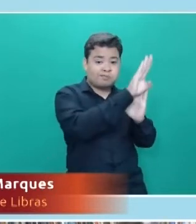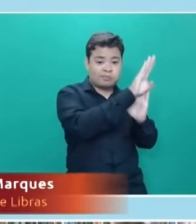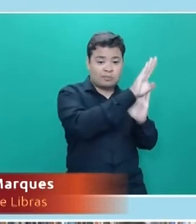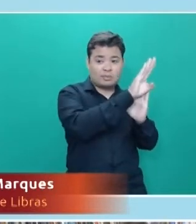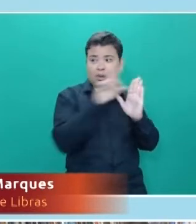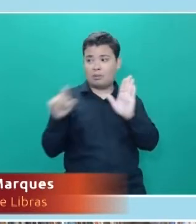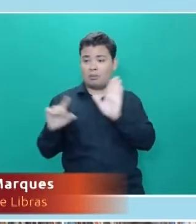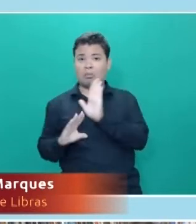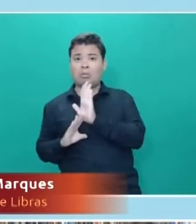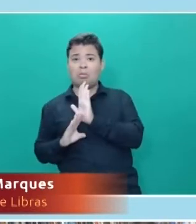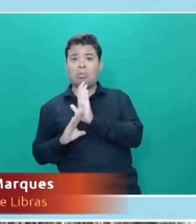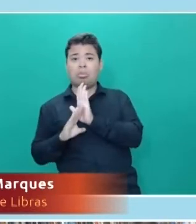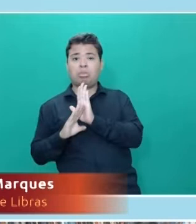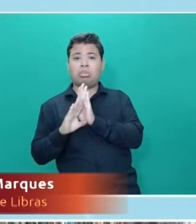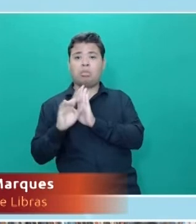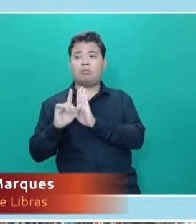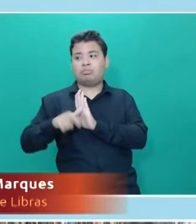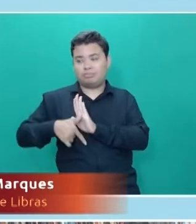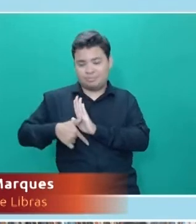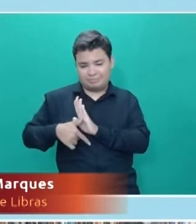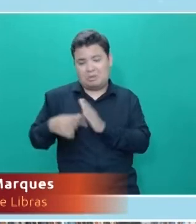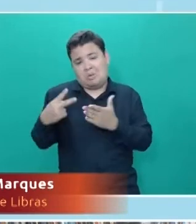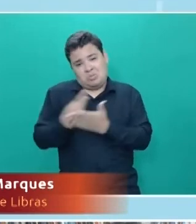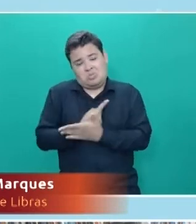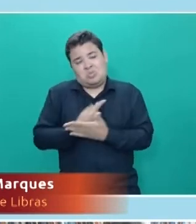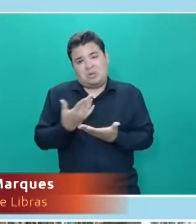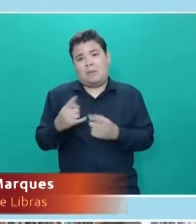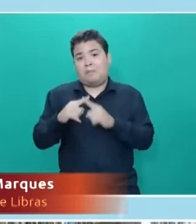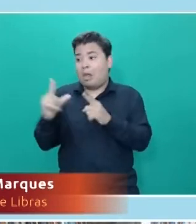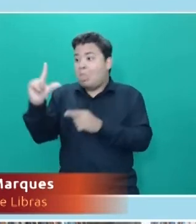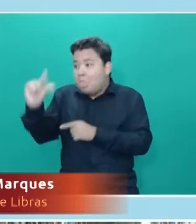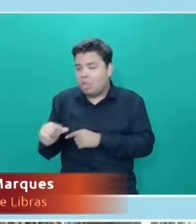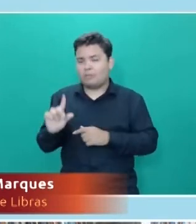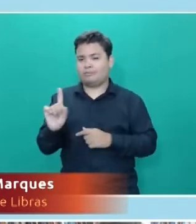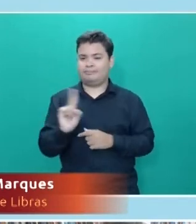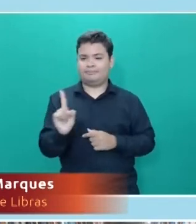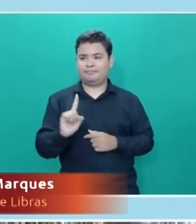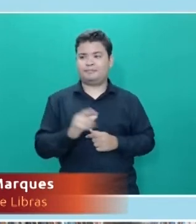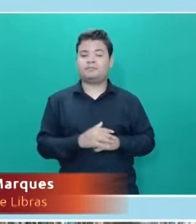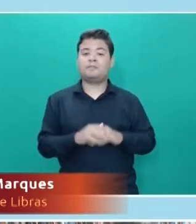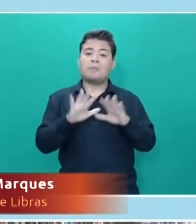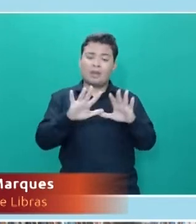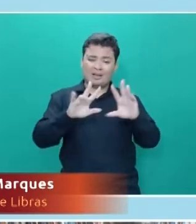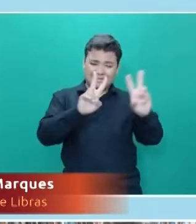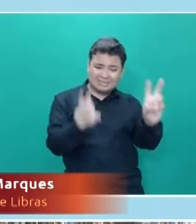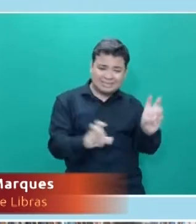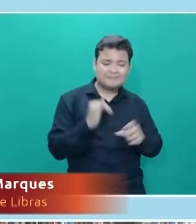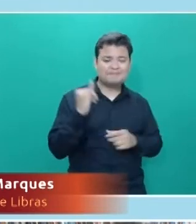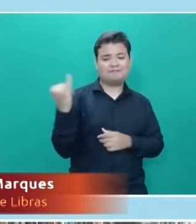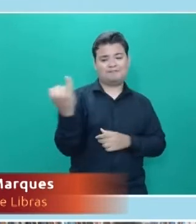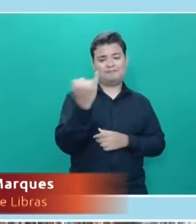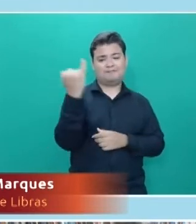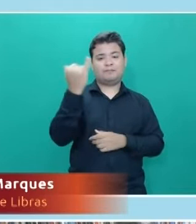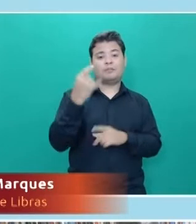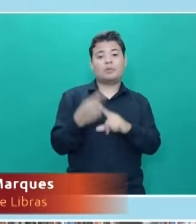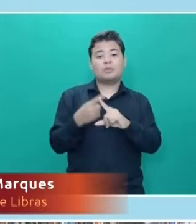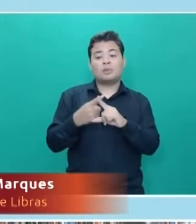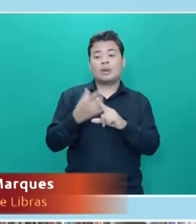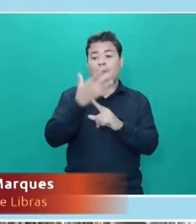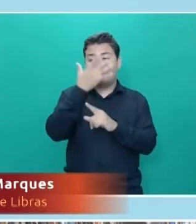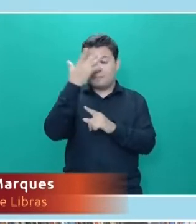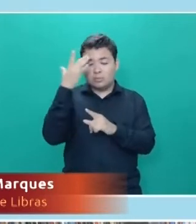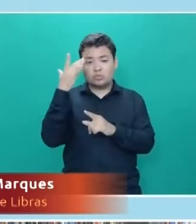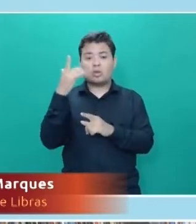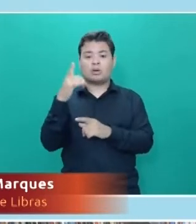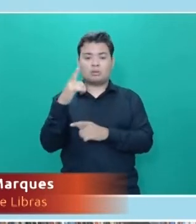fato, recebe. Eu acredito, Camila, que essa questão ela é muito importante porque, no fim, o que nós estamos falando aqui é do poder de compra, do